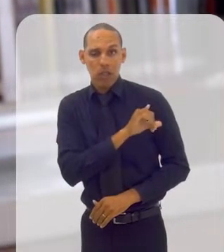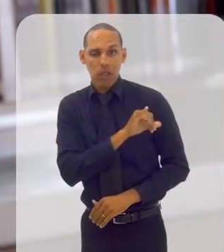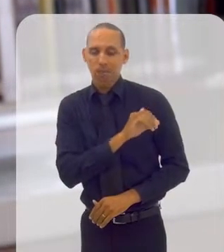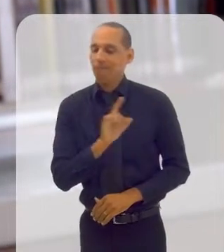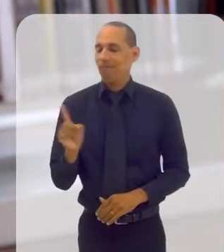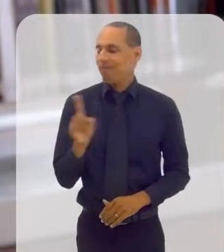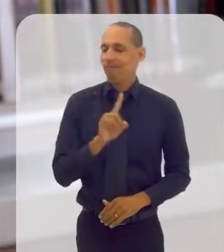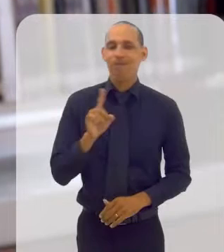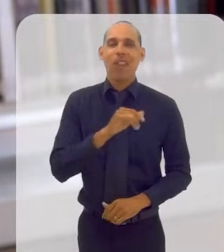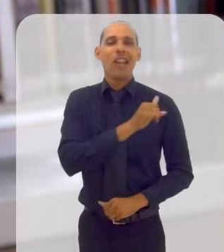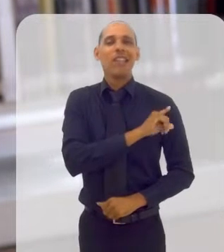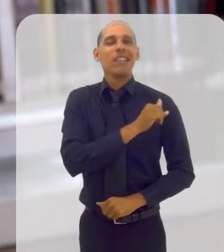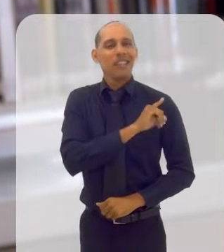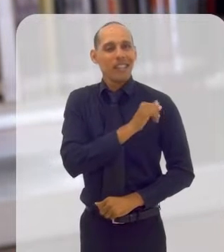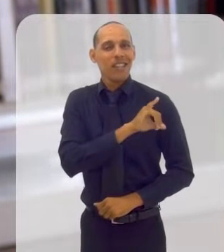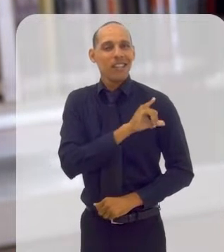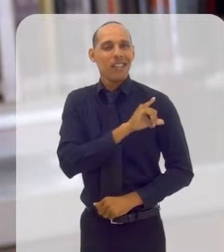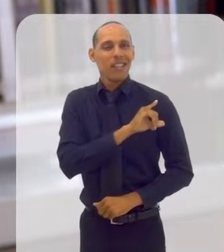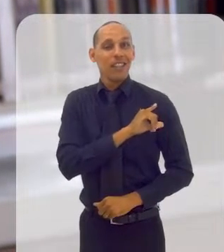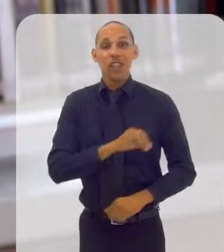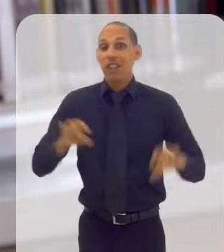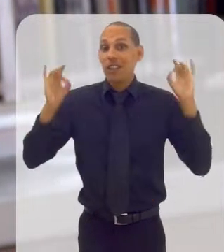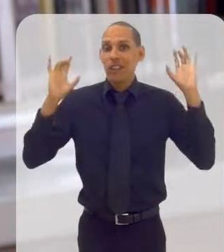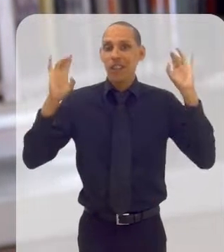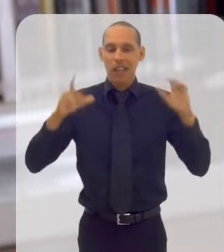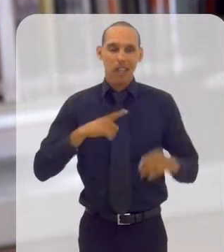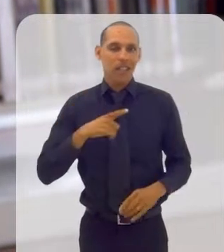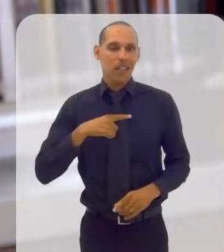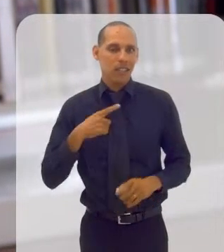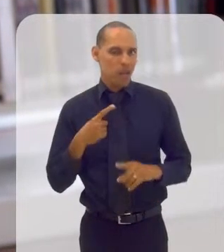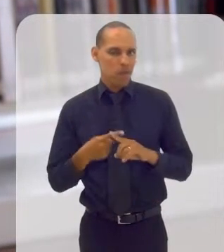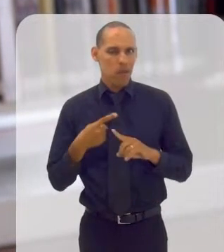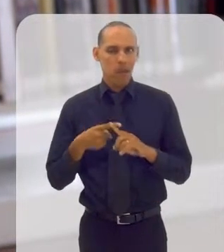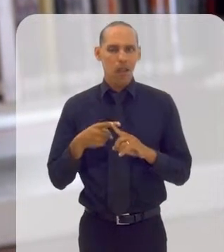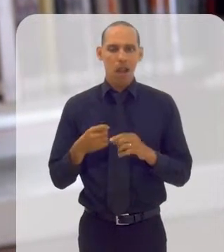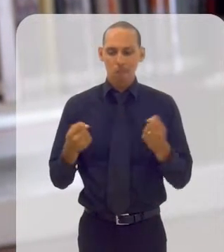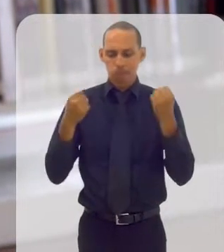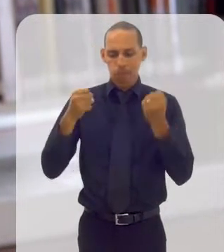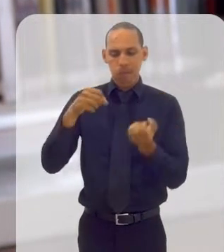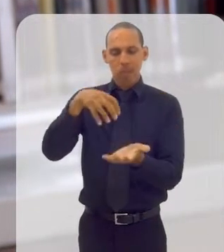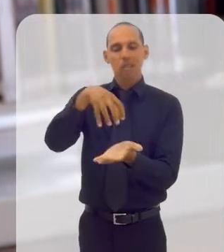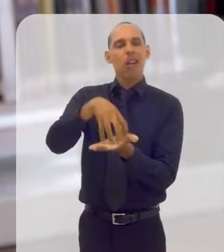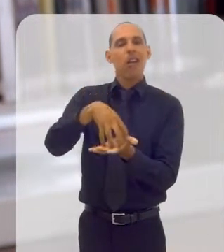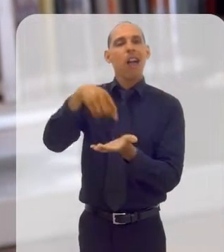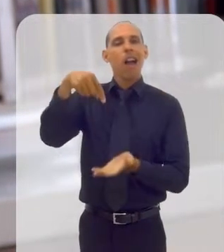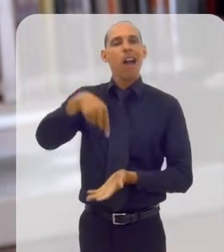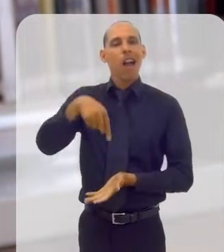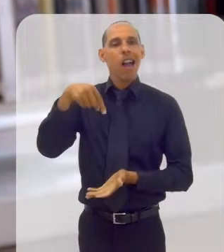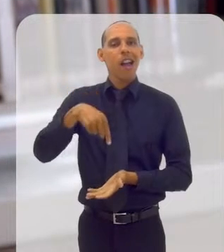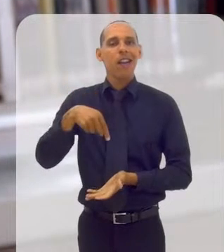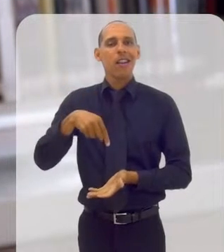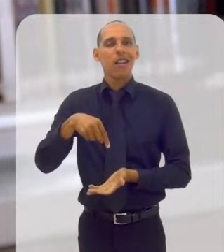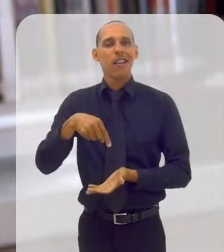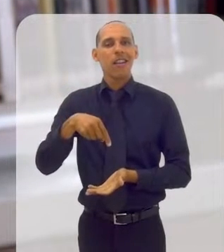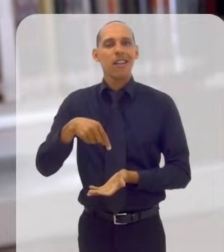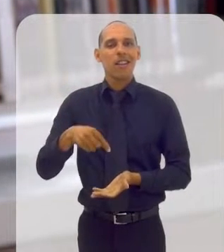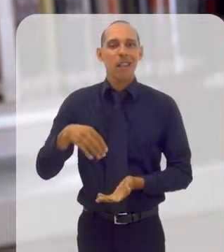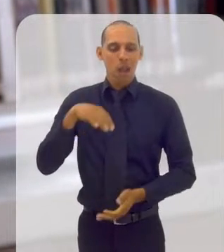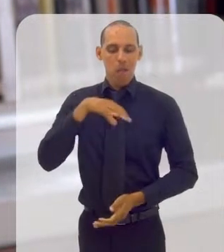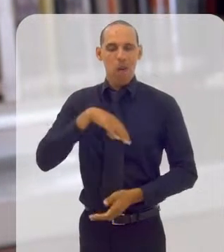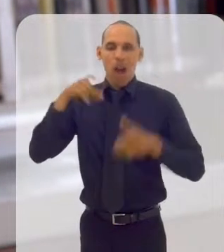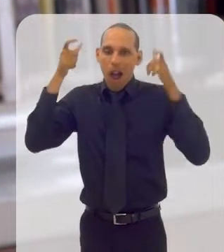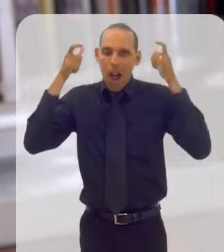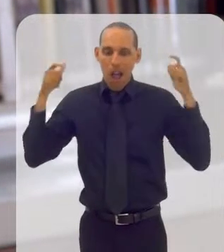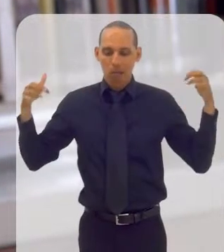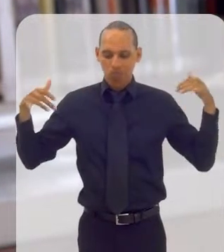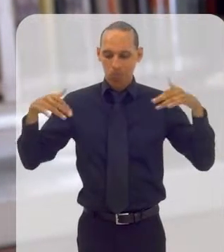de Janeiro. Mas o Rio de Janeiro, ele se destaca como esse centro do poder porque era aqui que as cortes